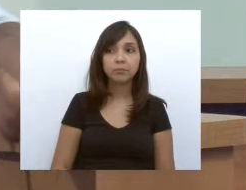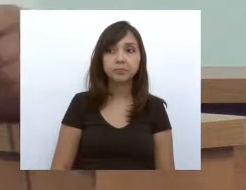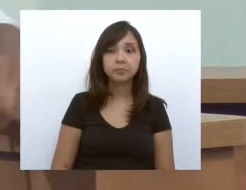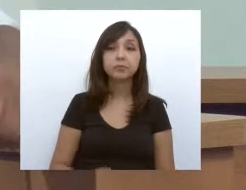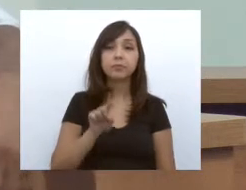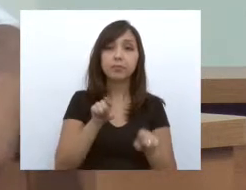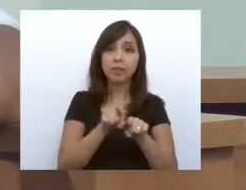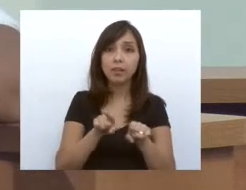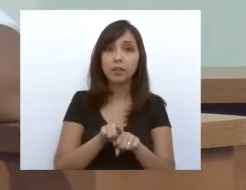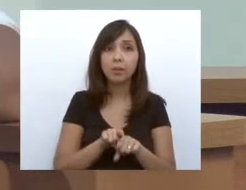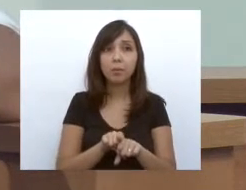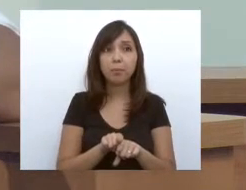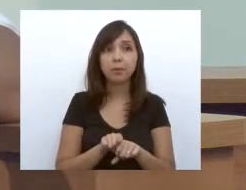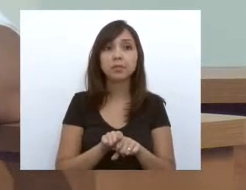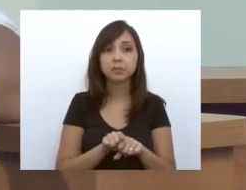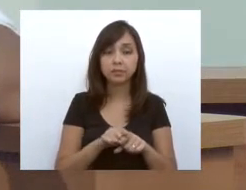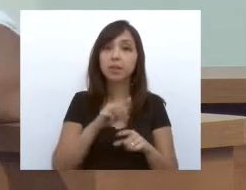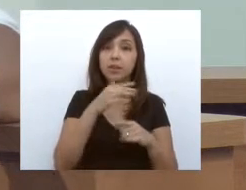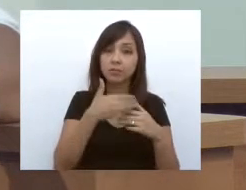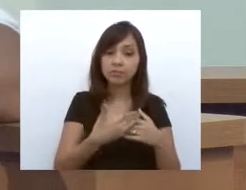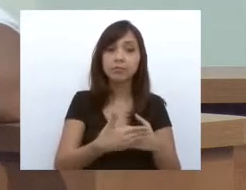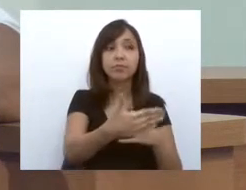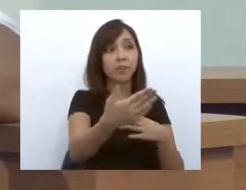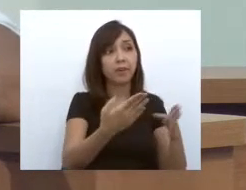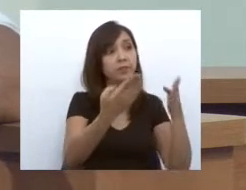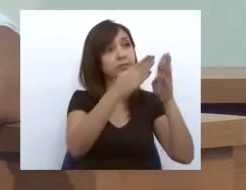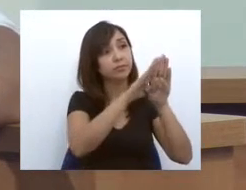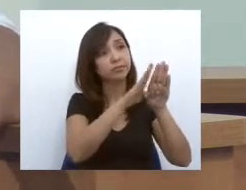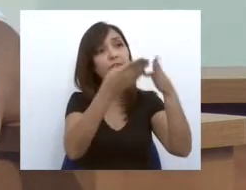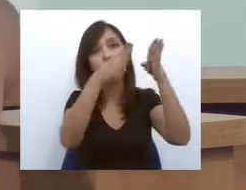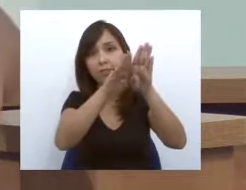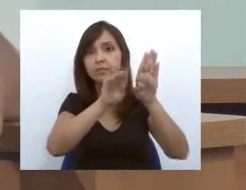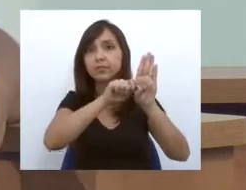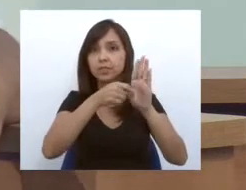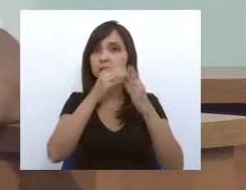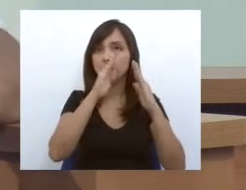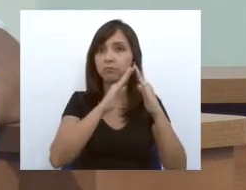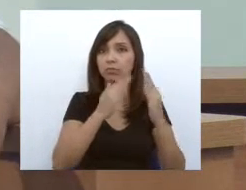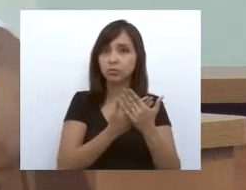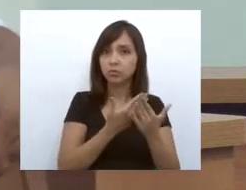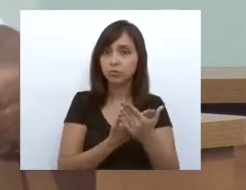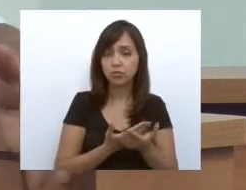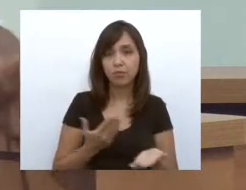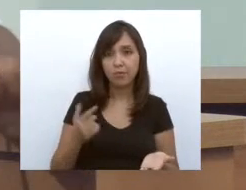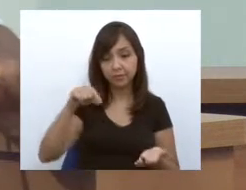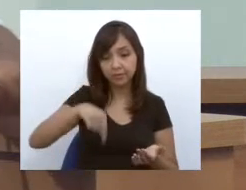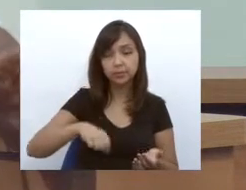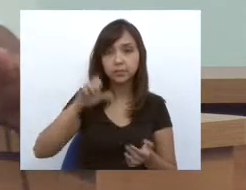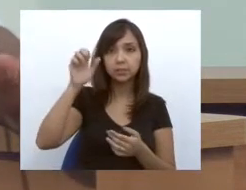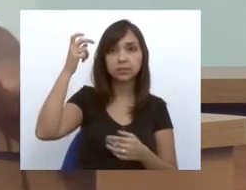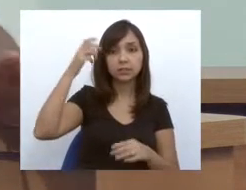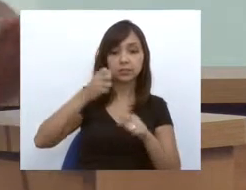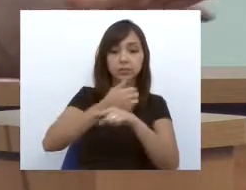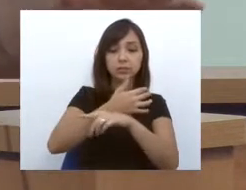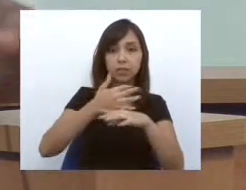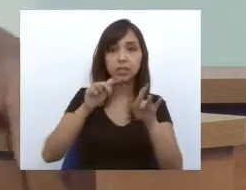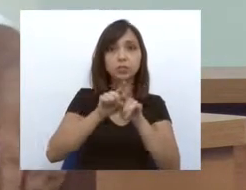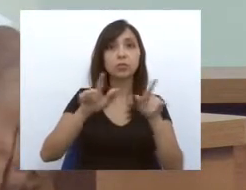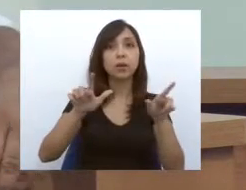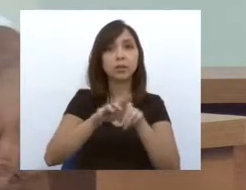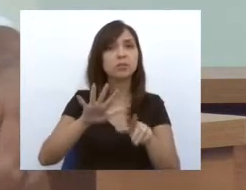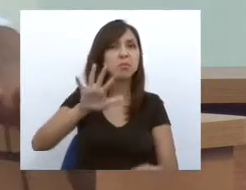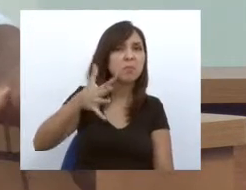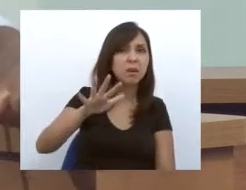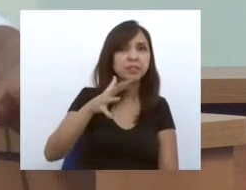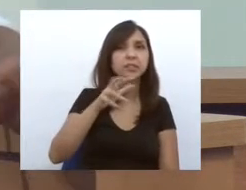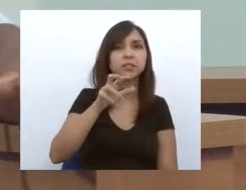entre outras coisas, vai fechar algumas escolas aqui no Estado. Aqui na cidade de Guarulhos está prevista